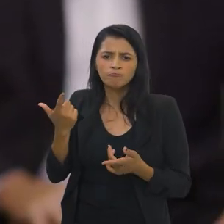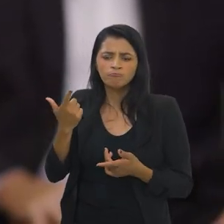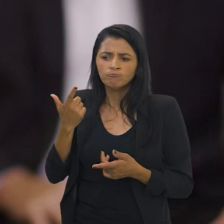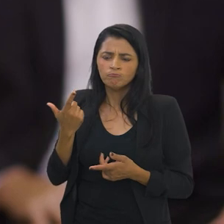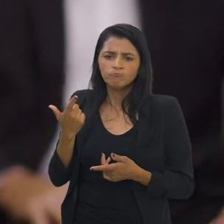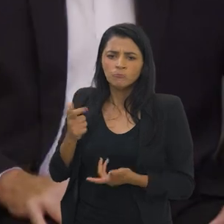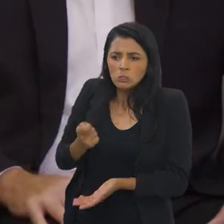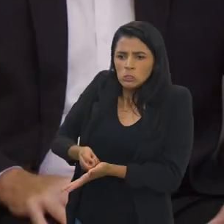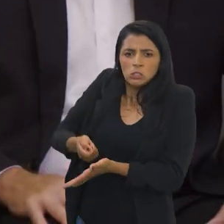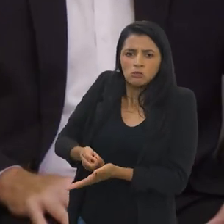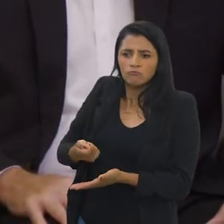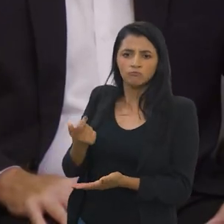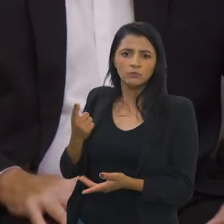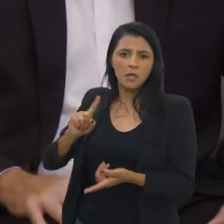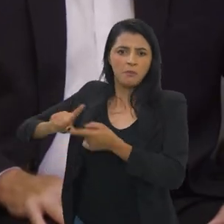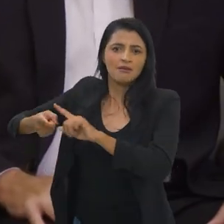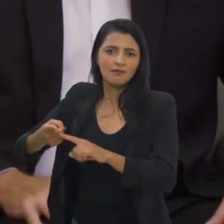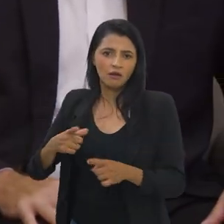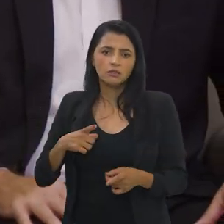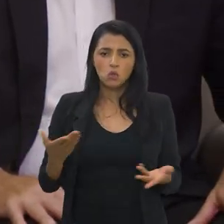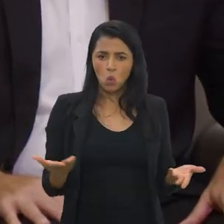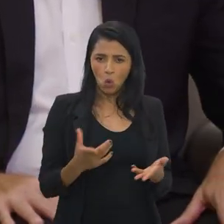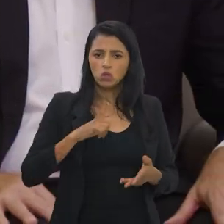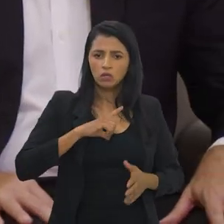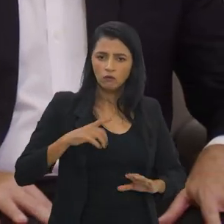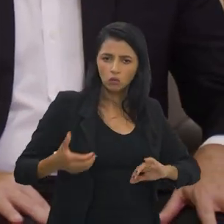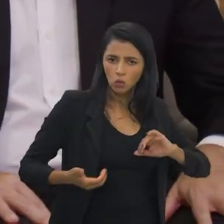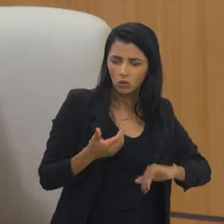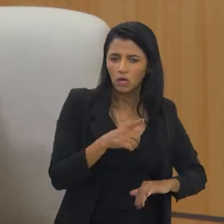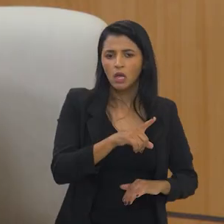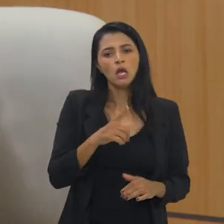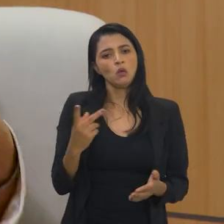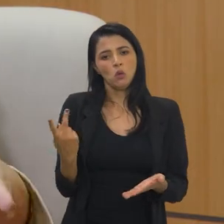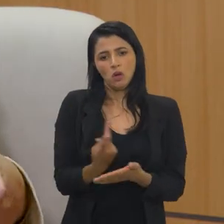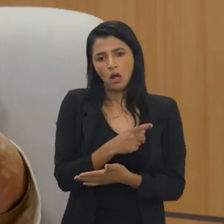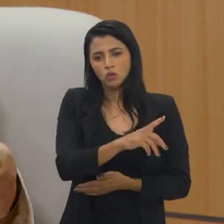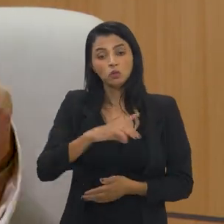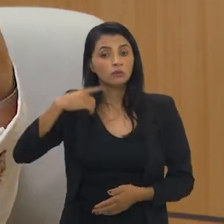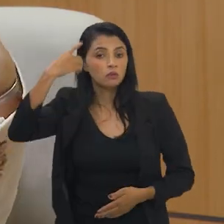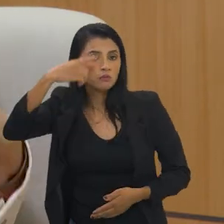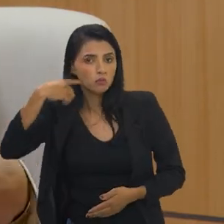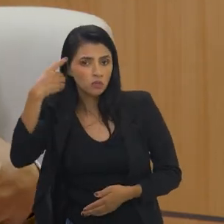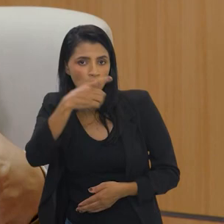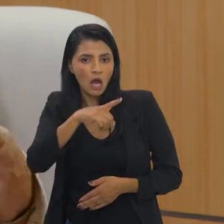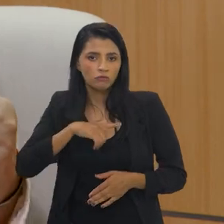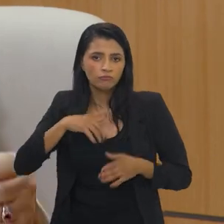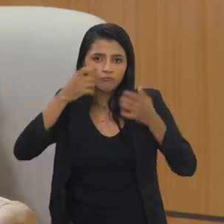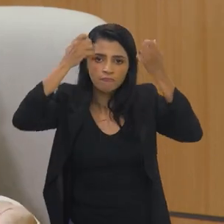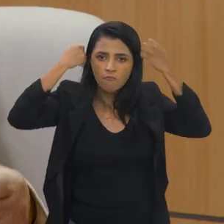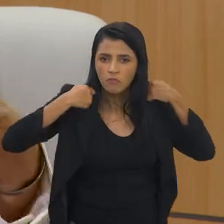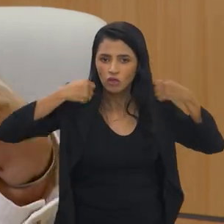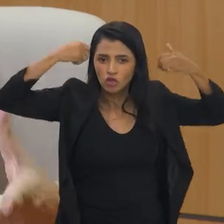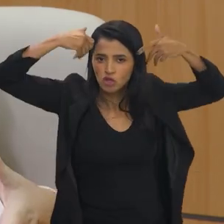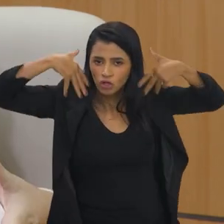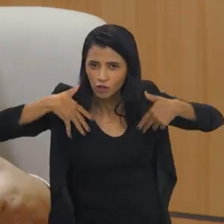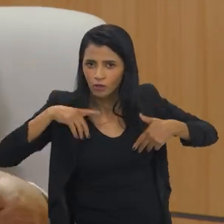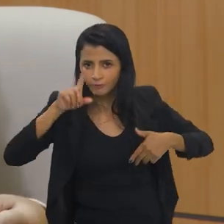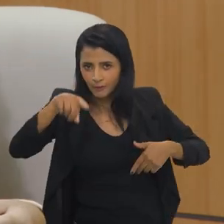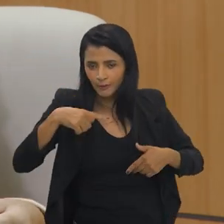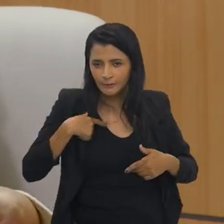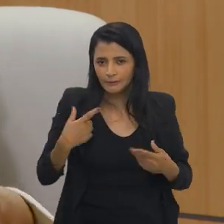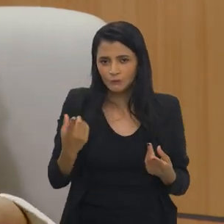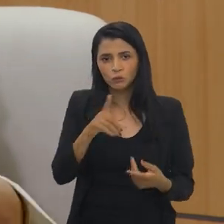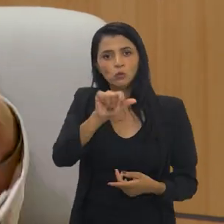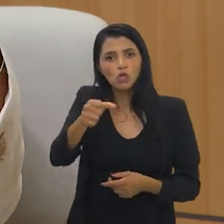ameaçadas né a gente teve agora no Congresso Nacional Aquele caso do deputado que colocou a peruca